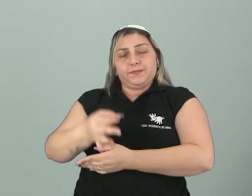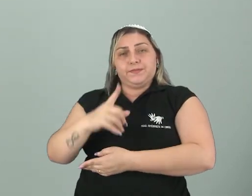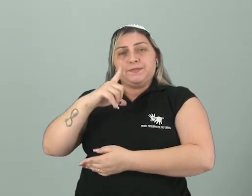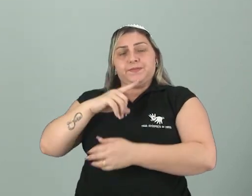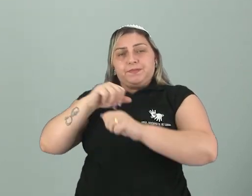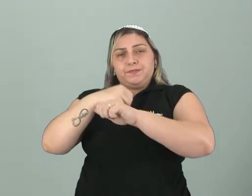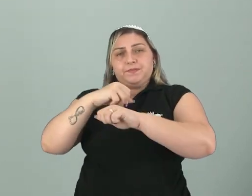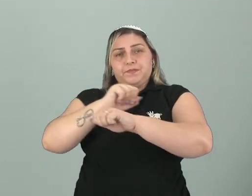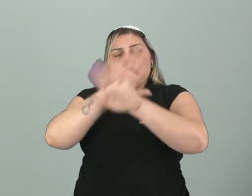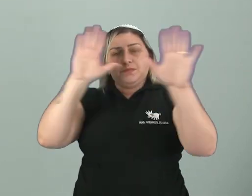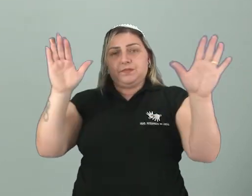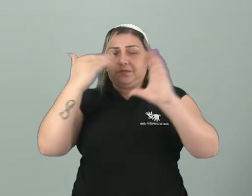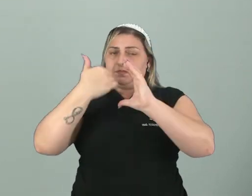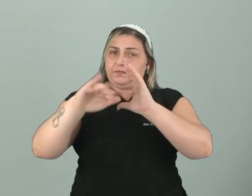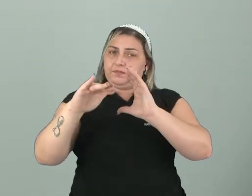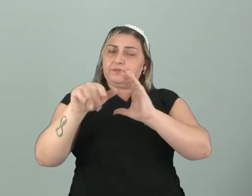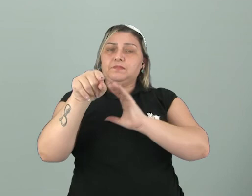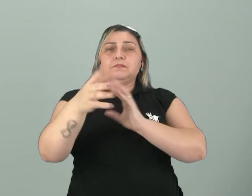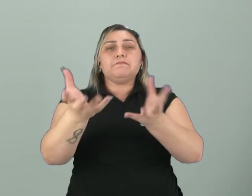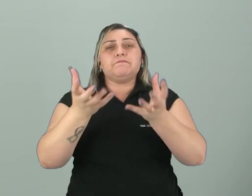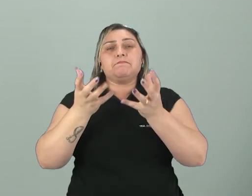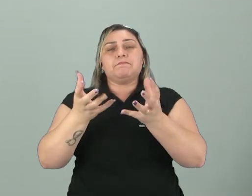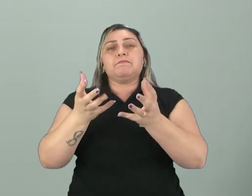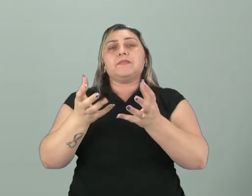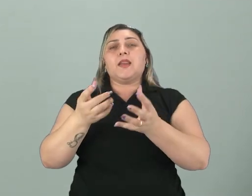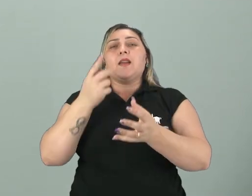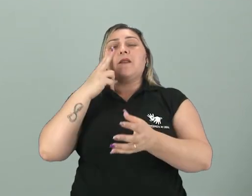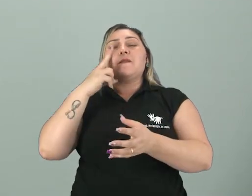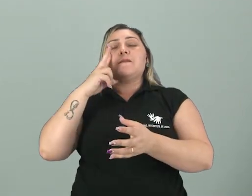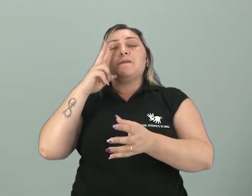houve clareza na mensagem que você quer passar.